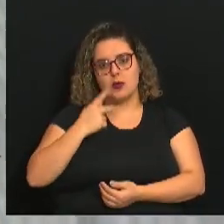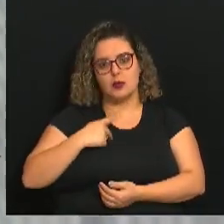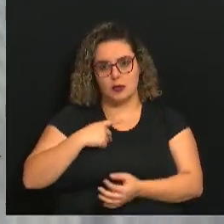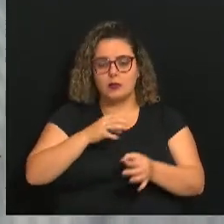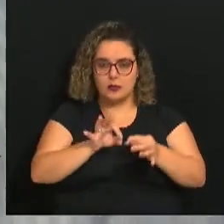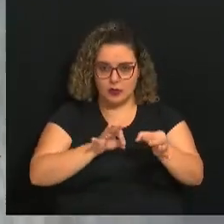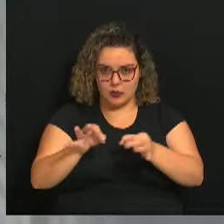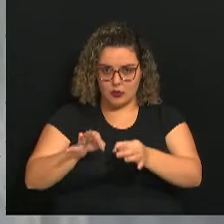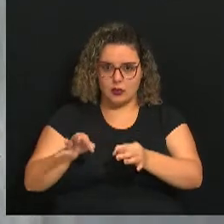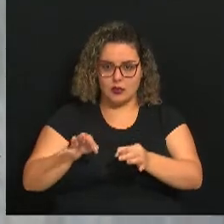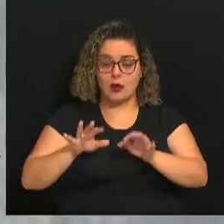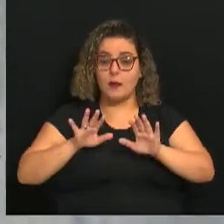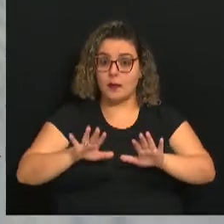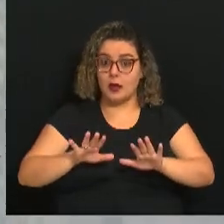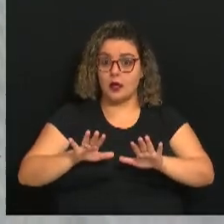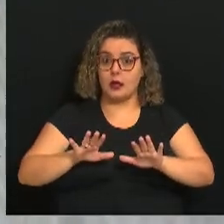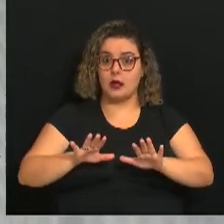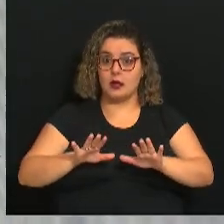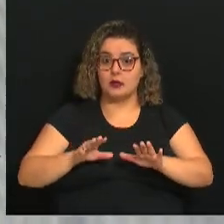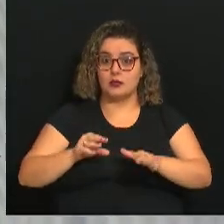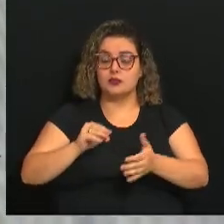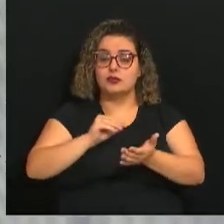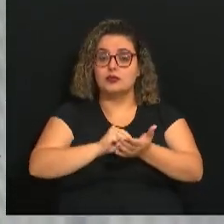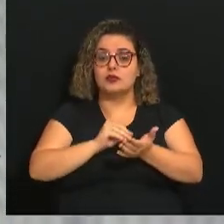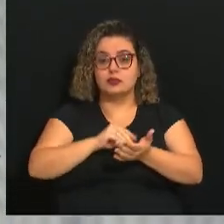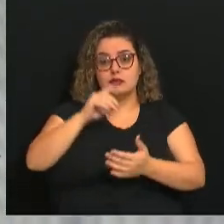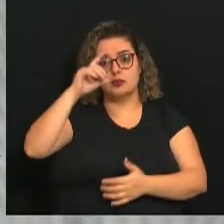trabalhos, mas como eu estou aí nos meus últimos dias,